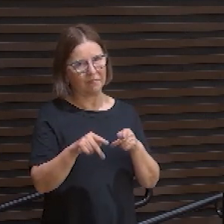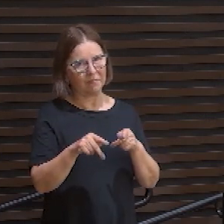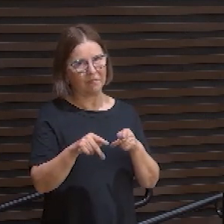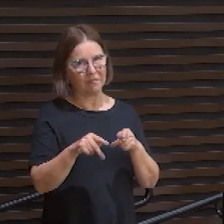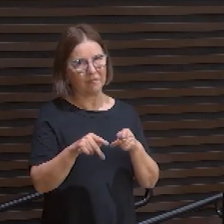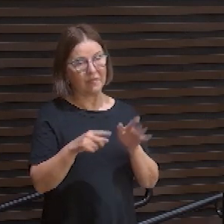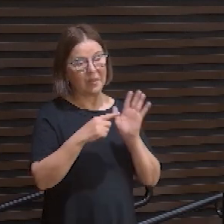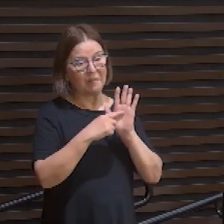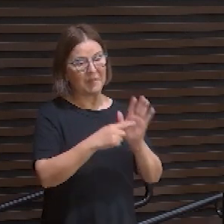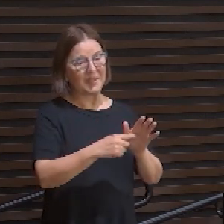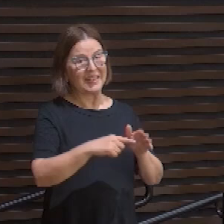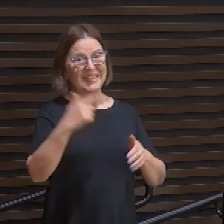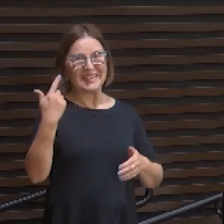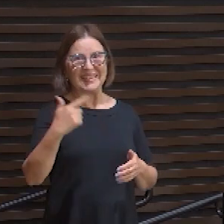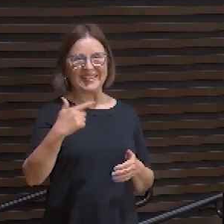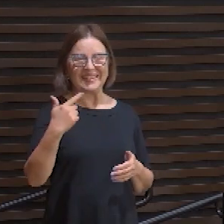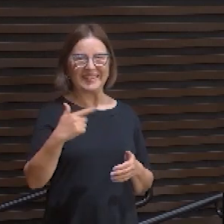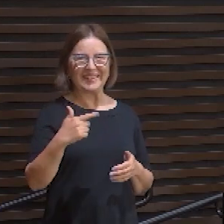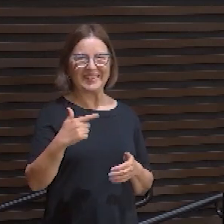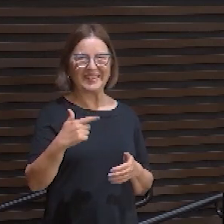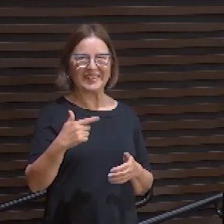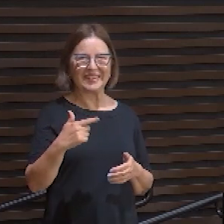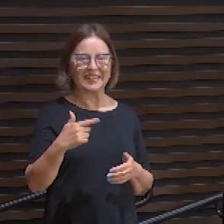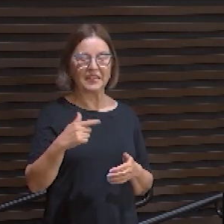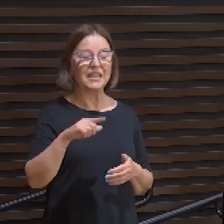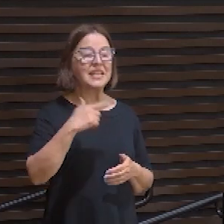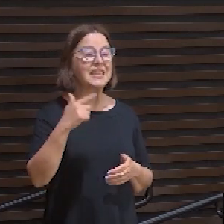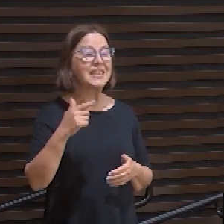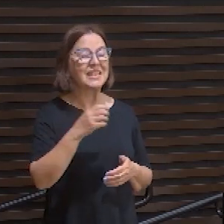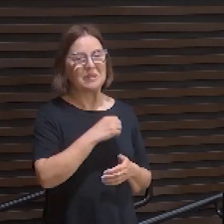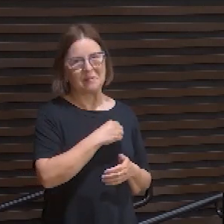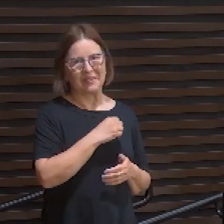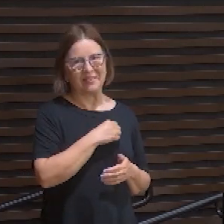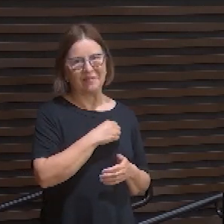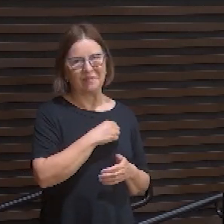aparecerá a segunda vez sem pecado